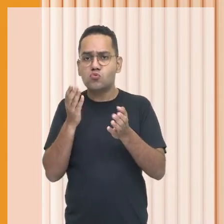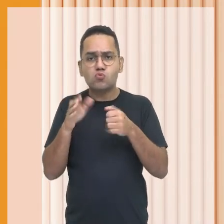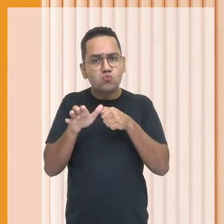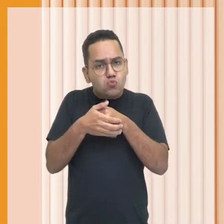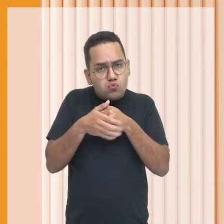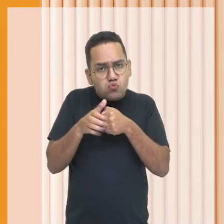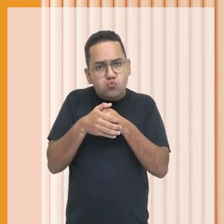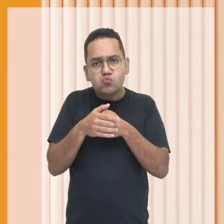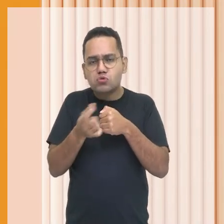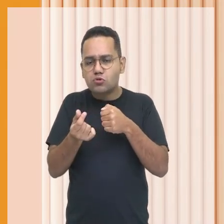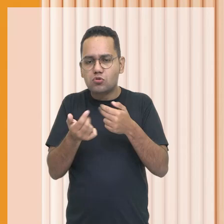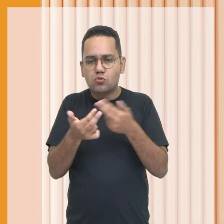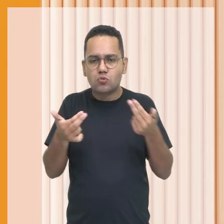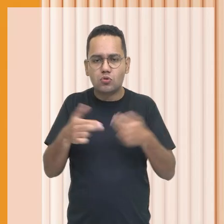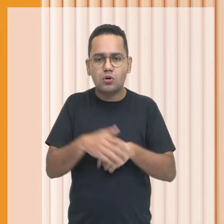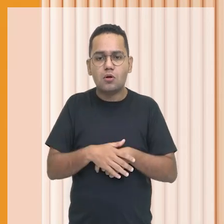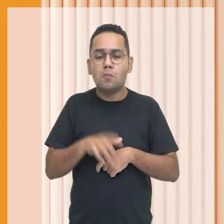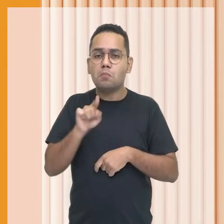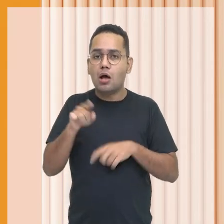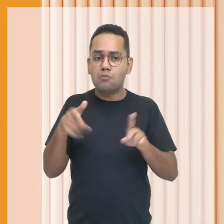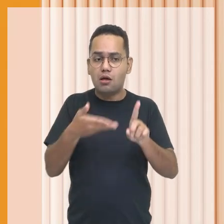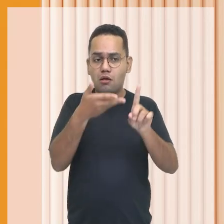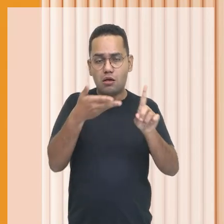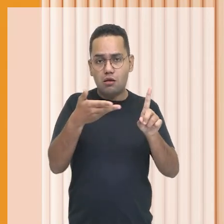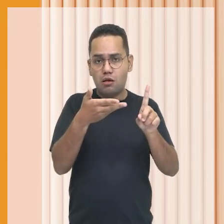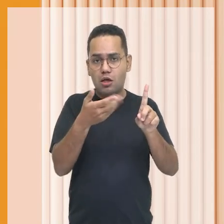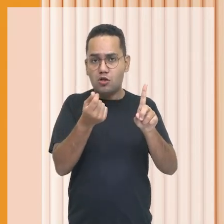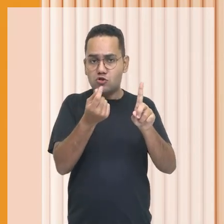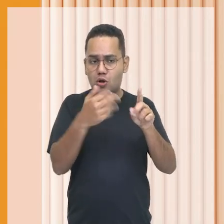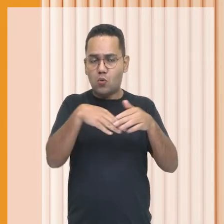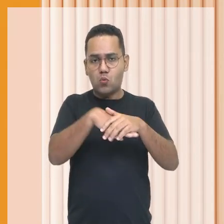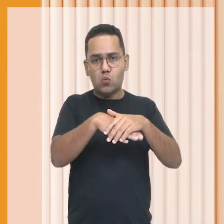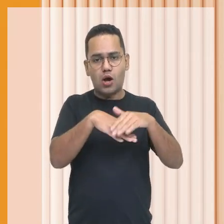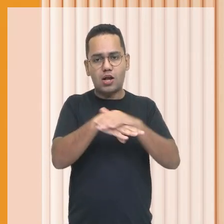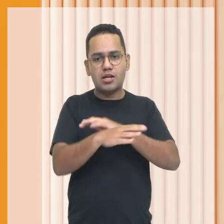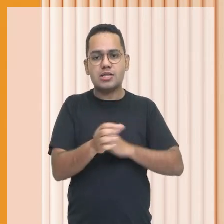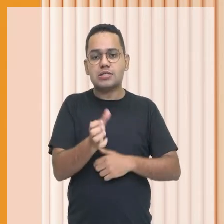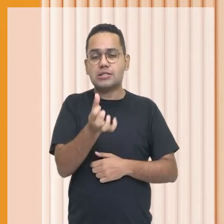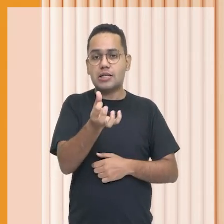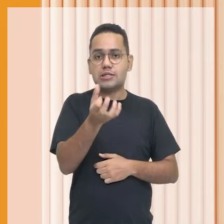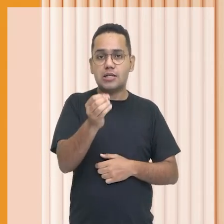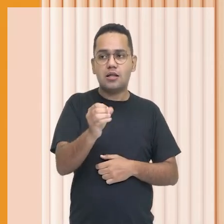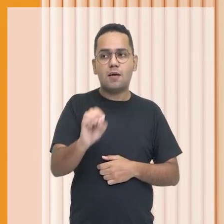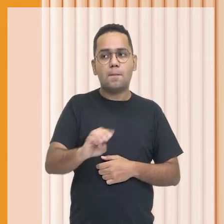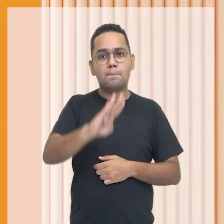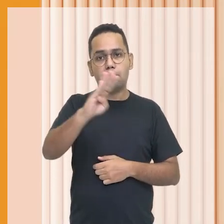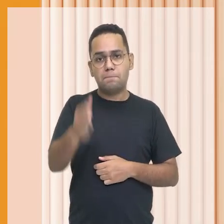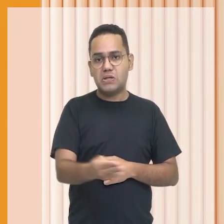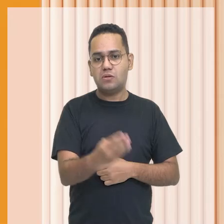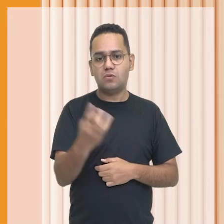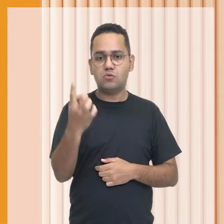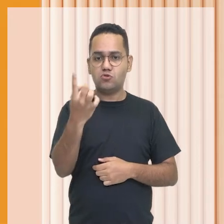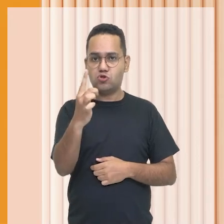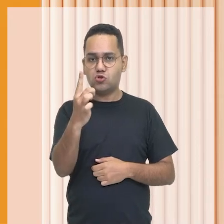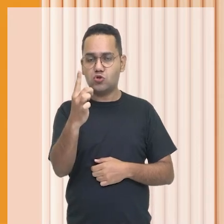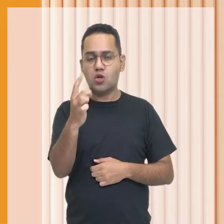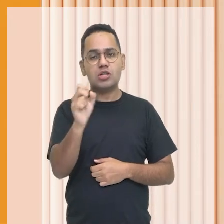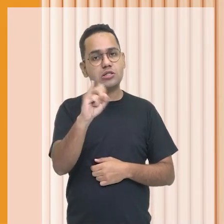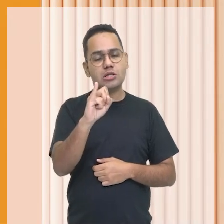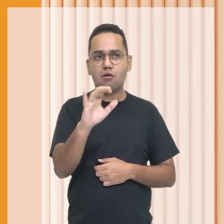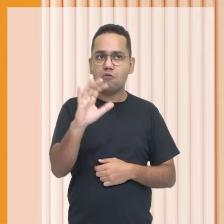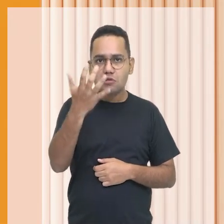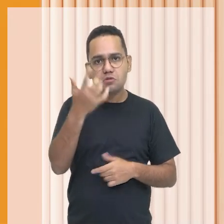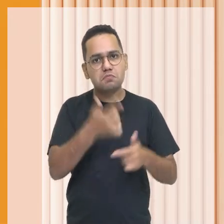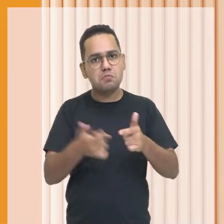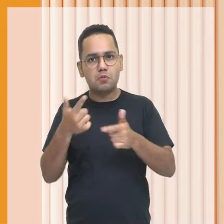embolsado aproximadamente 60 milhões de dólares em casos de fraude e tudo mais que fosse possível acontecer.